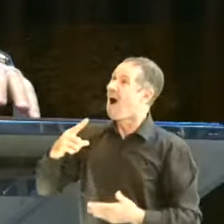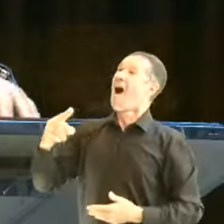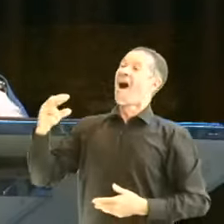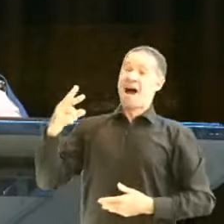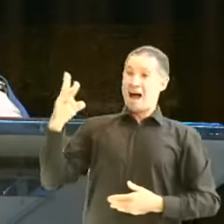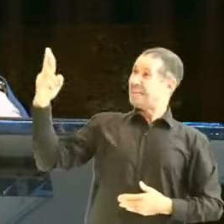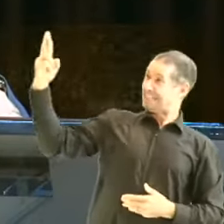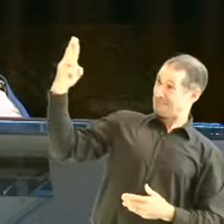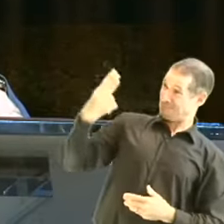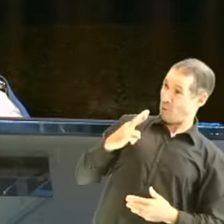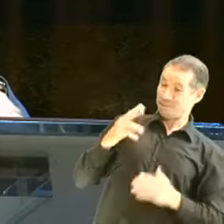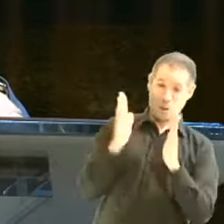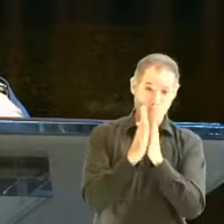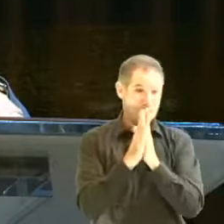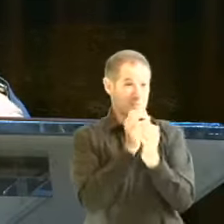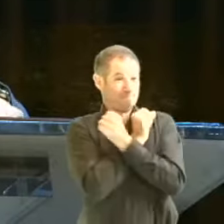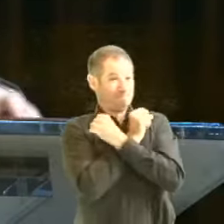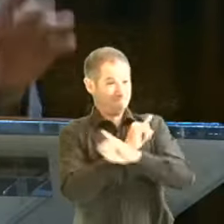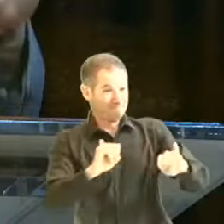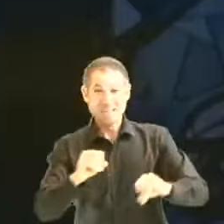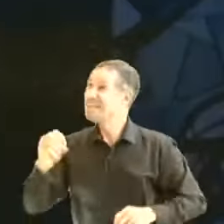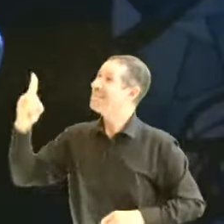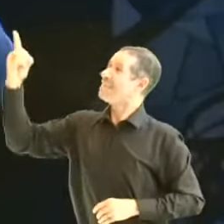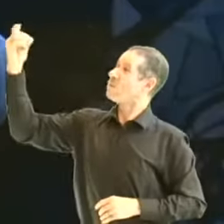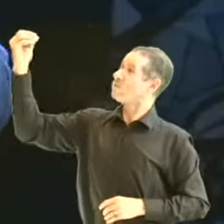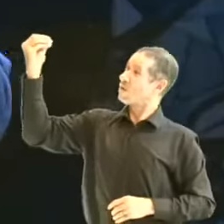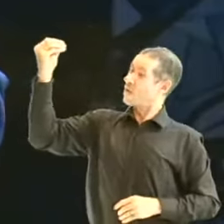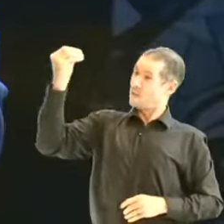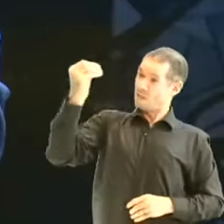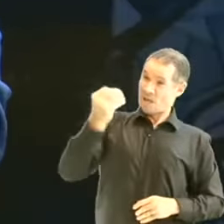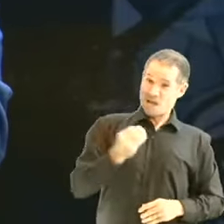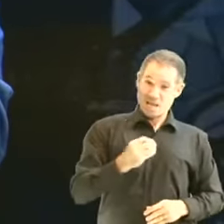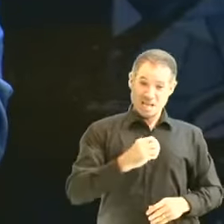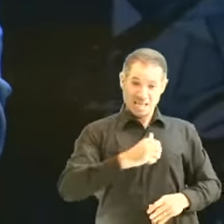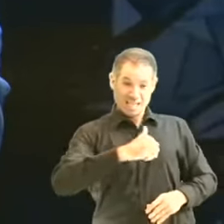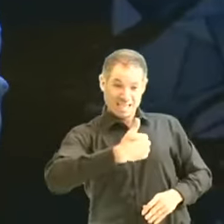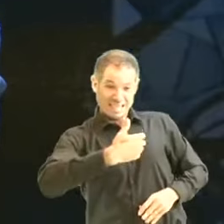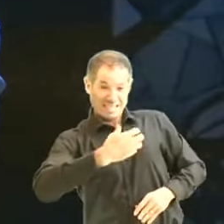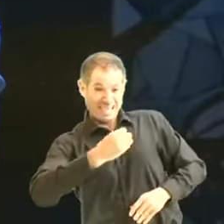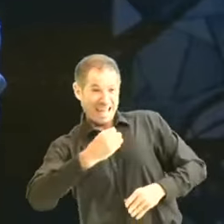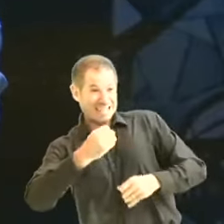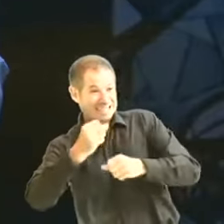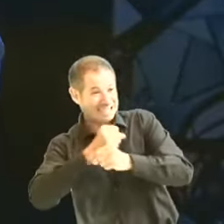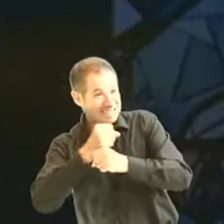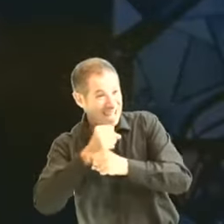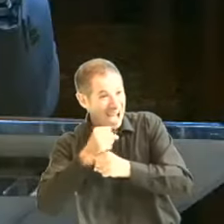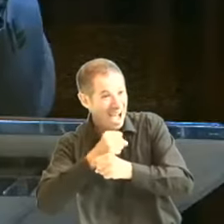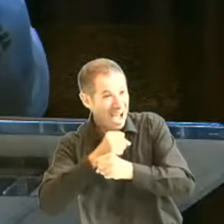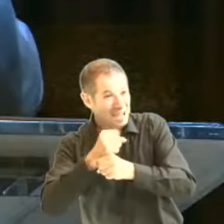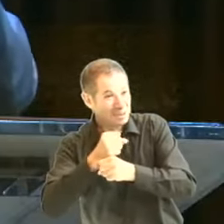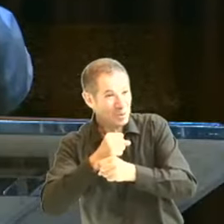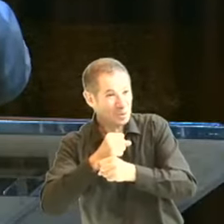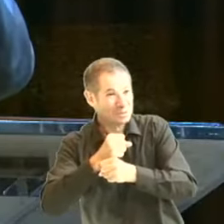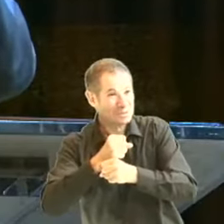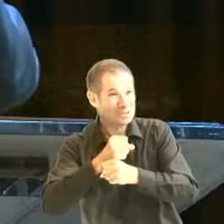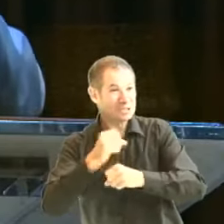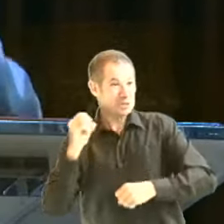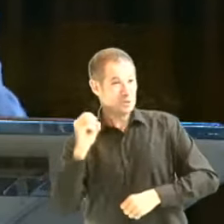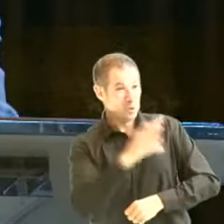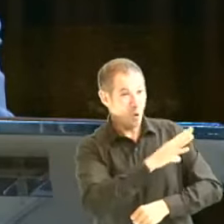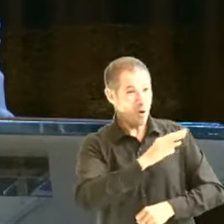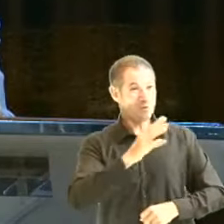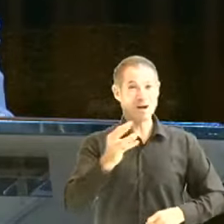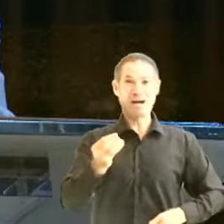de Abacuque, Deus dá 10 anos de